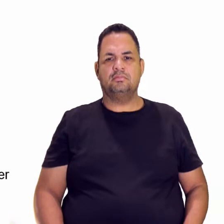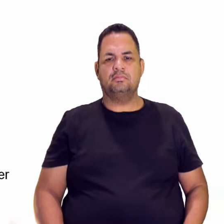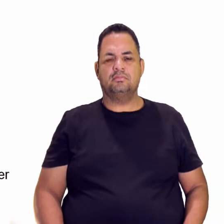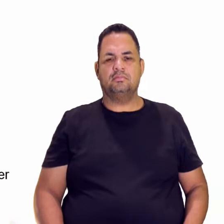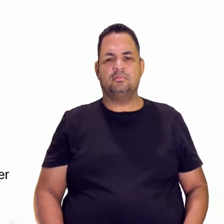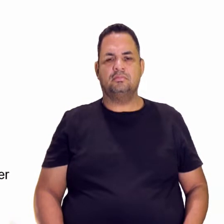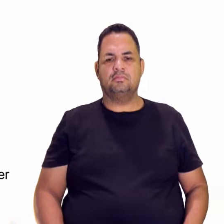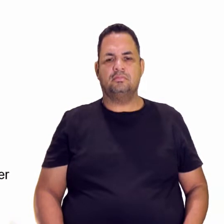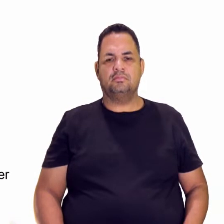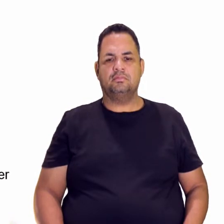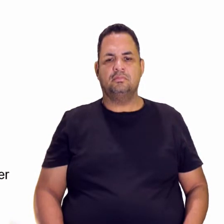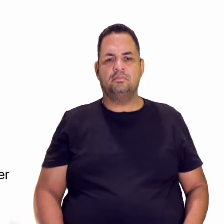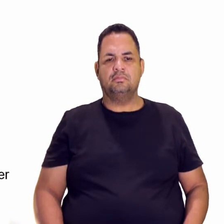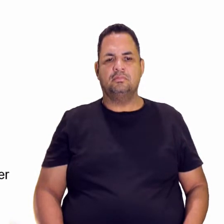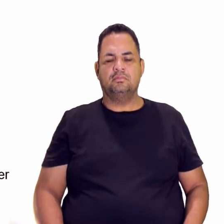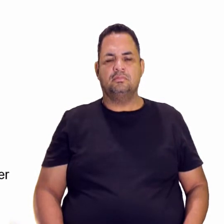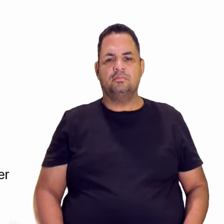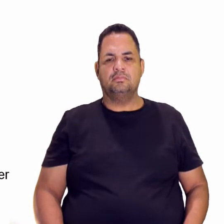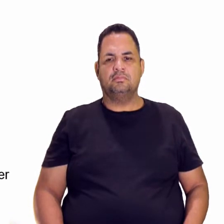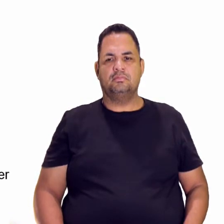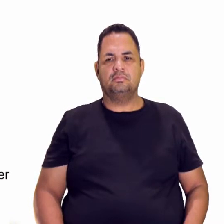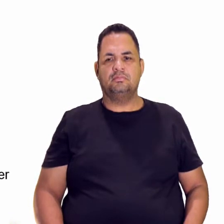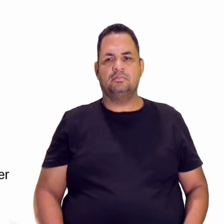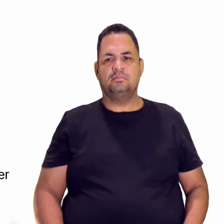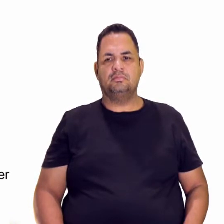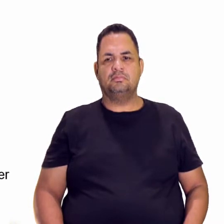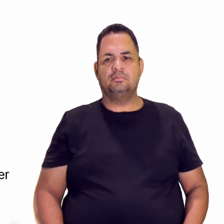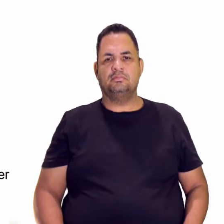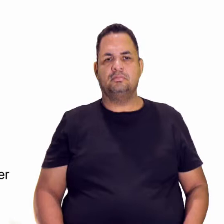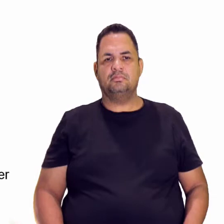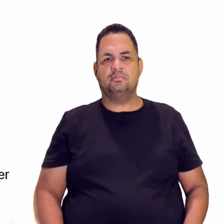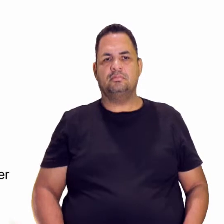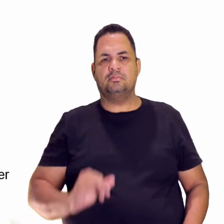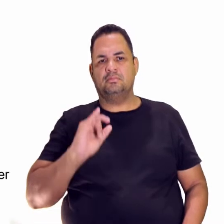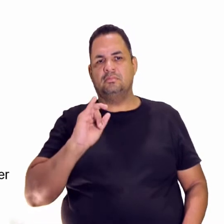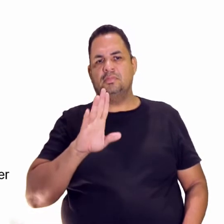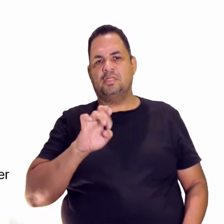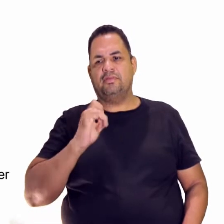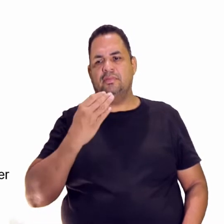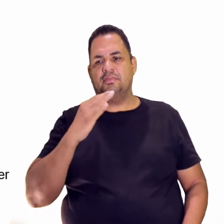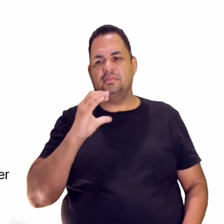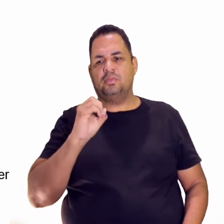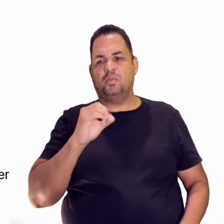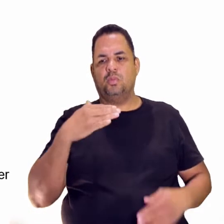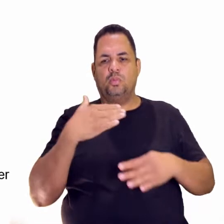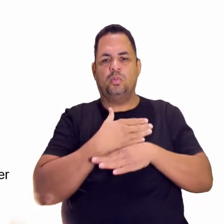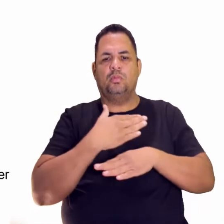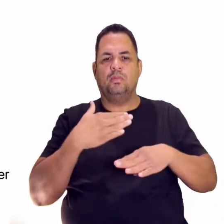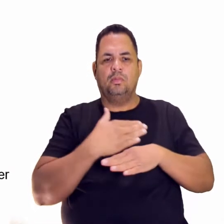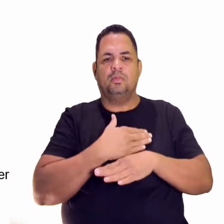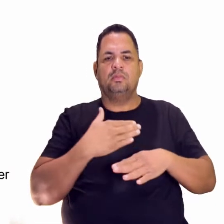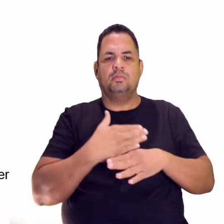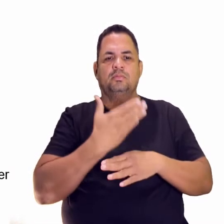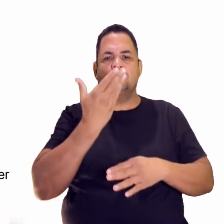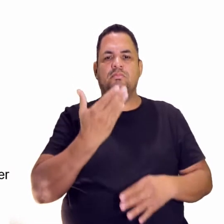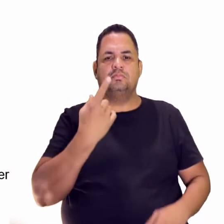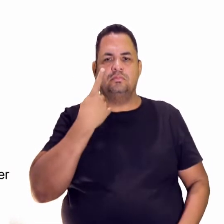essa aqui é uma intervenção urbana de Lúcia Gomes, da artista, né? Então, essa outra aqui,